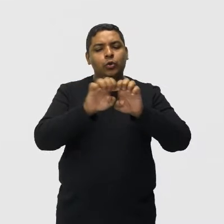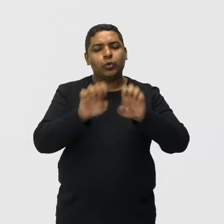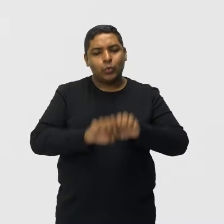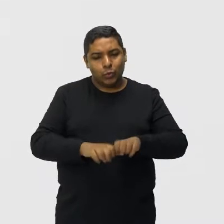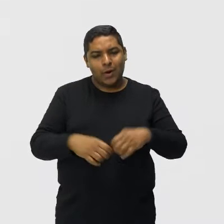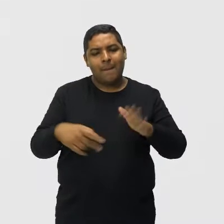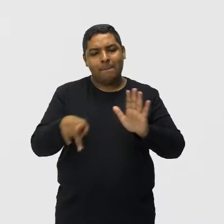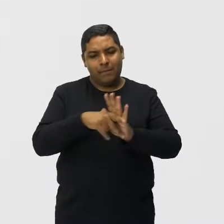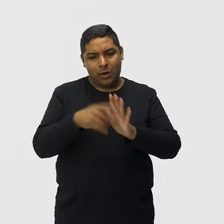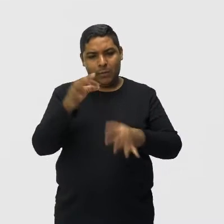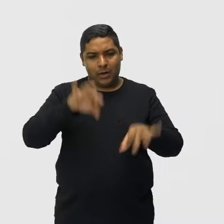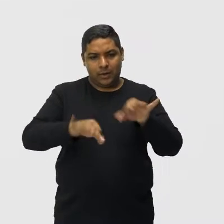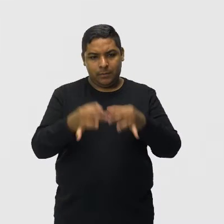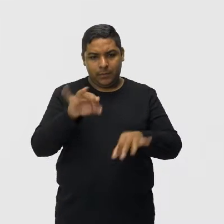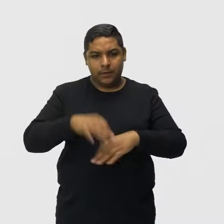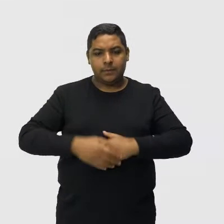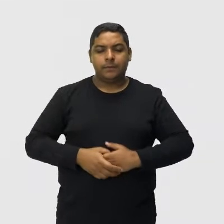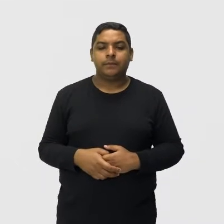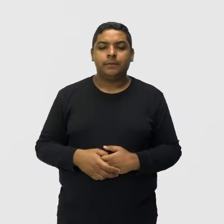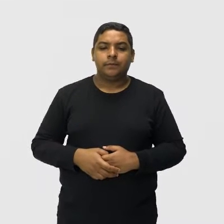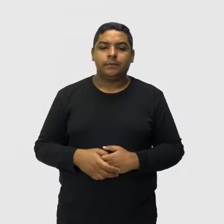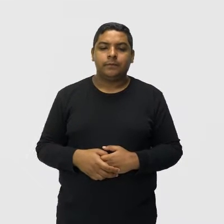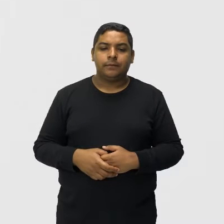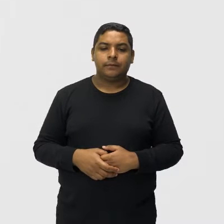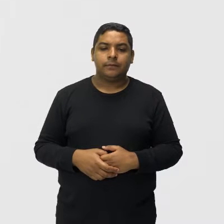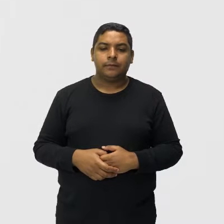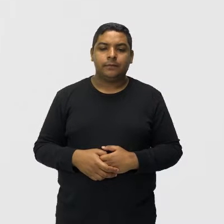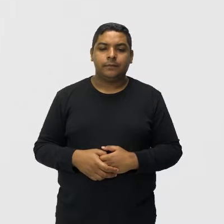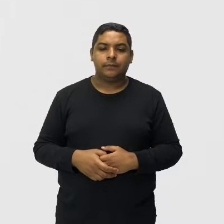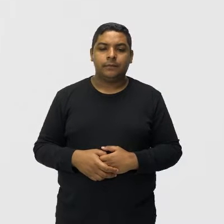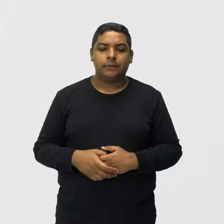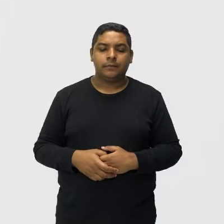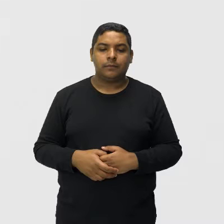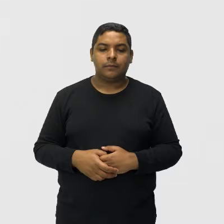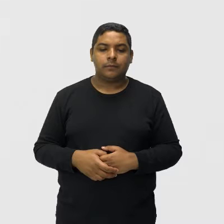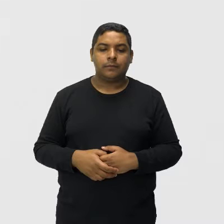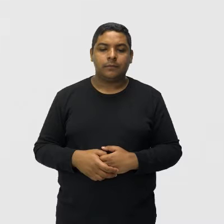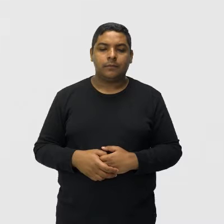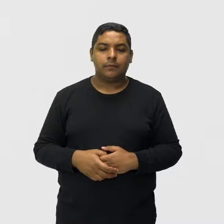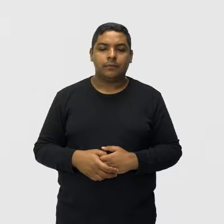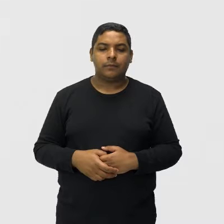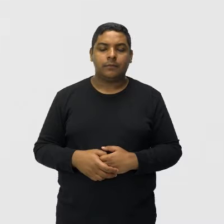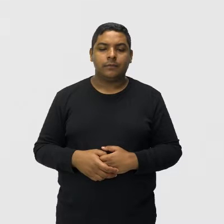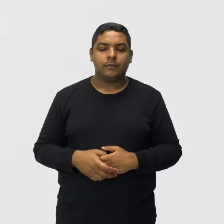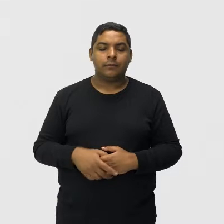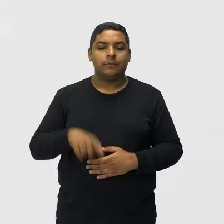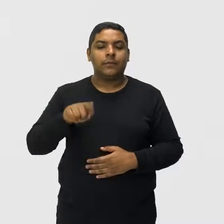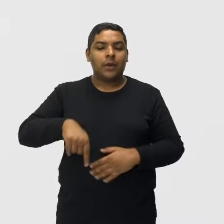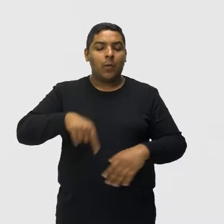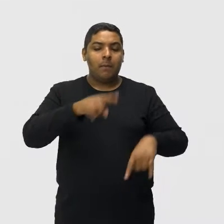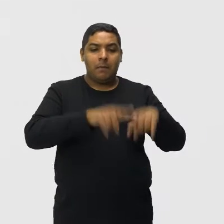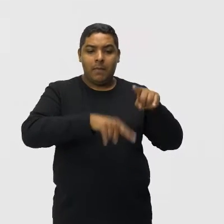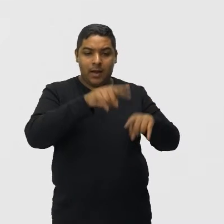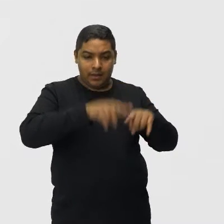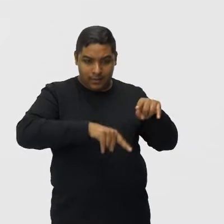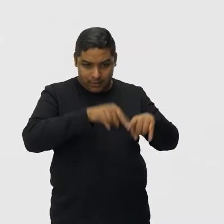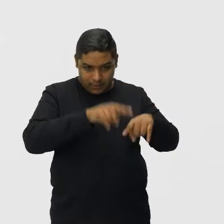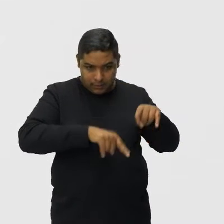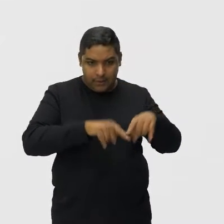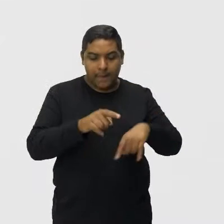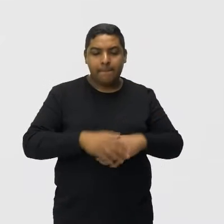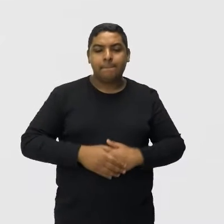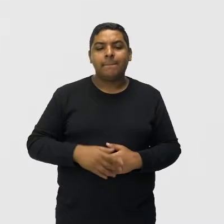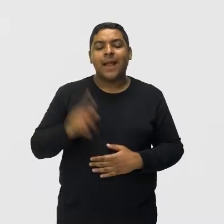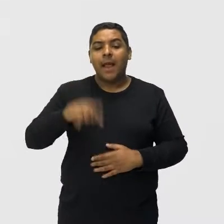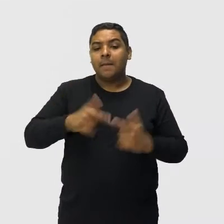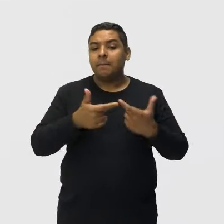citral. Pode voltar aqui só para finalizar? O qual produto, esse citral é o